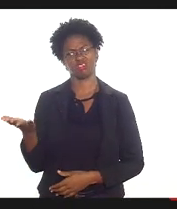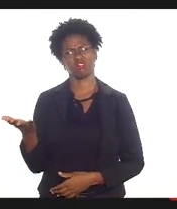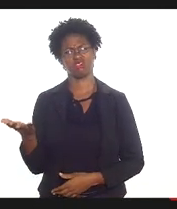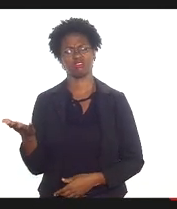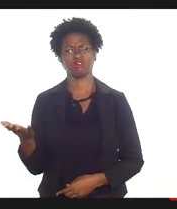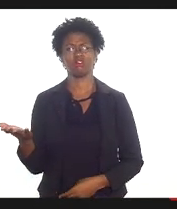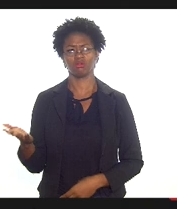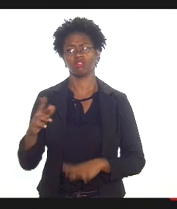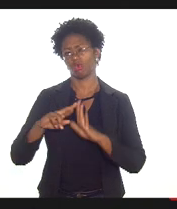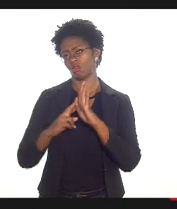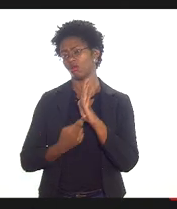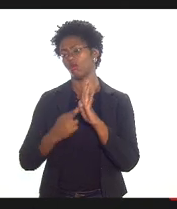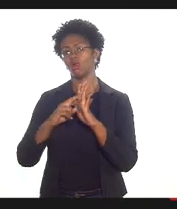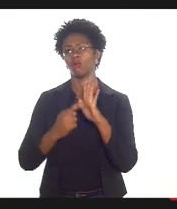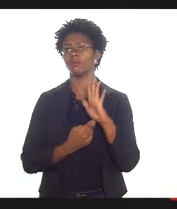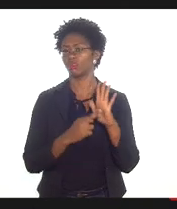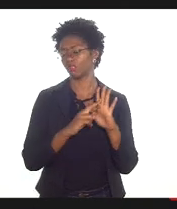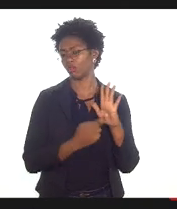da regulamentação.